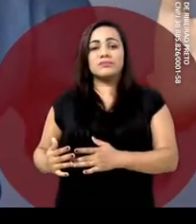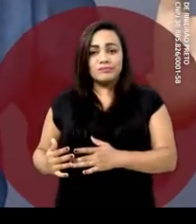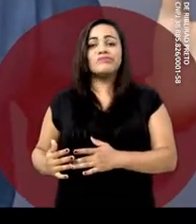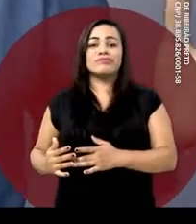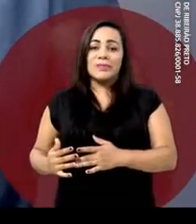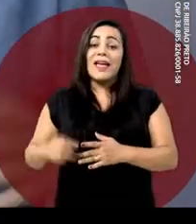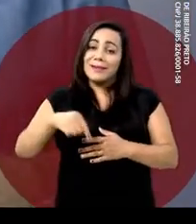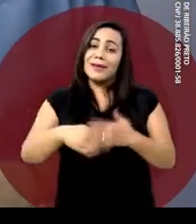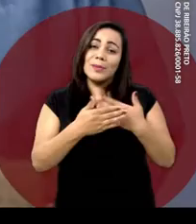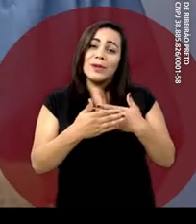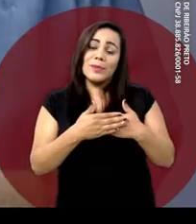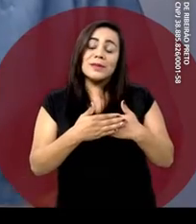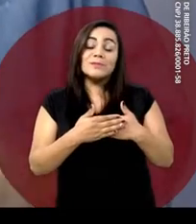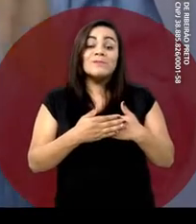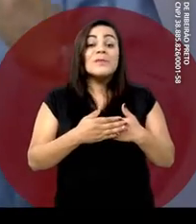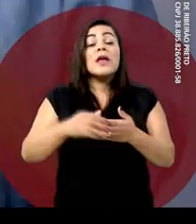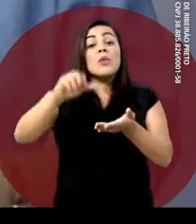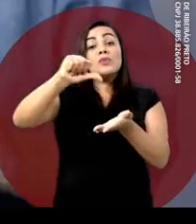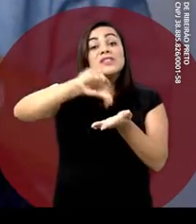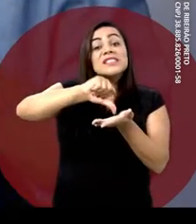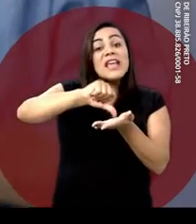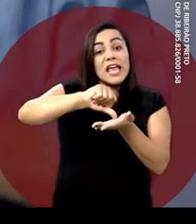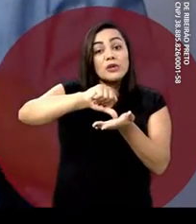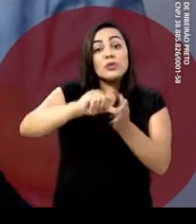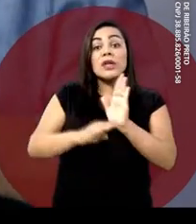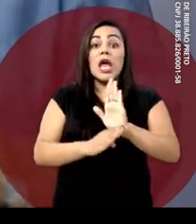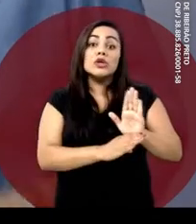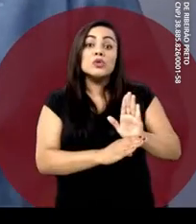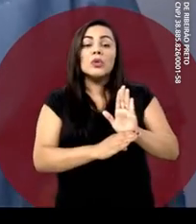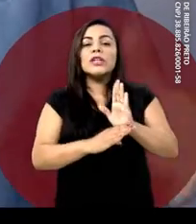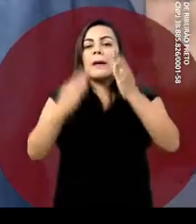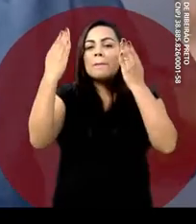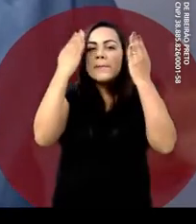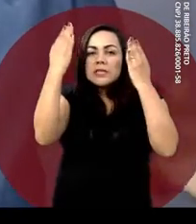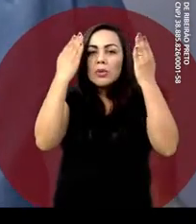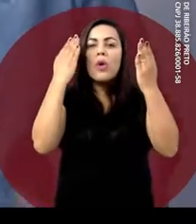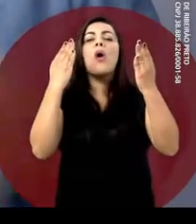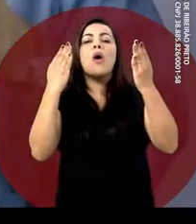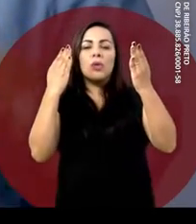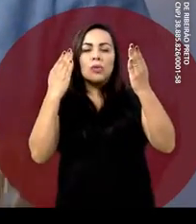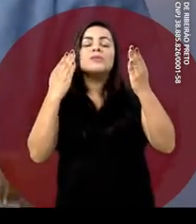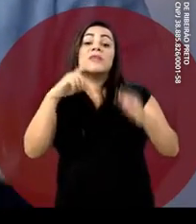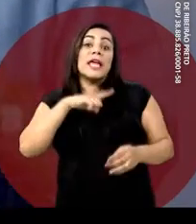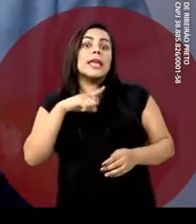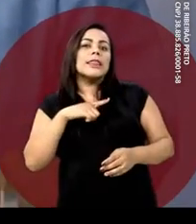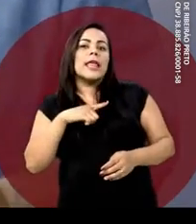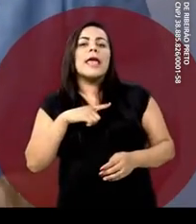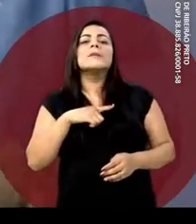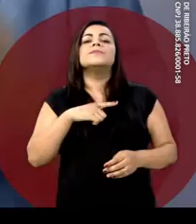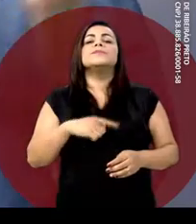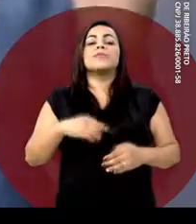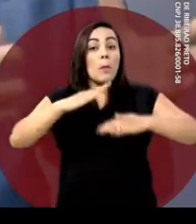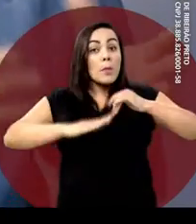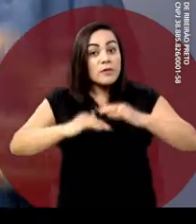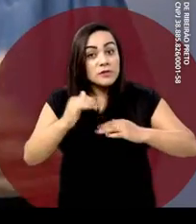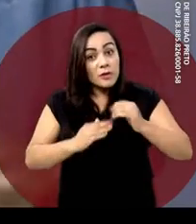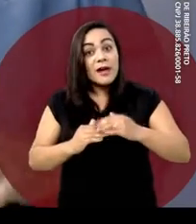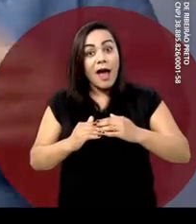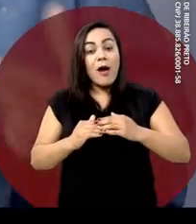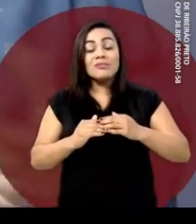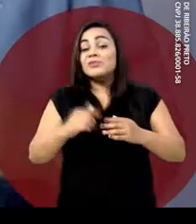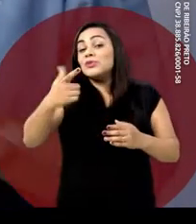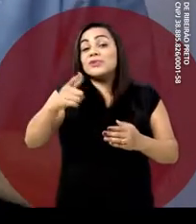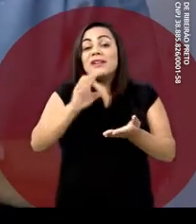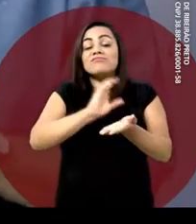Ribeirão Preto é um exemplo desse desmonte. Os Centros de Atenção Psicossocial, os CAPs, que contam com profissionais de